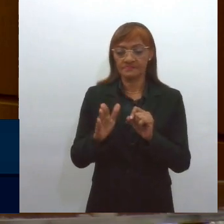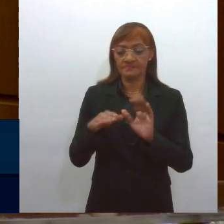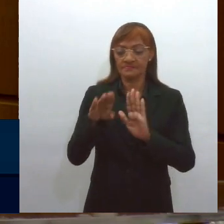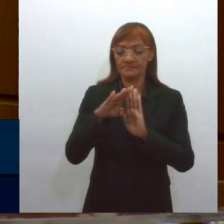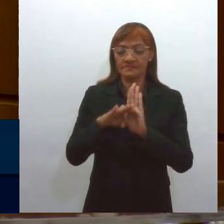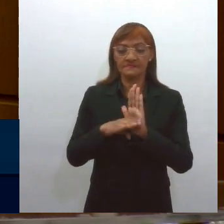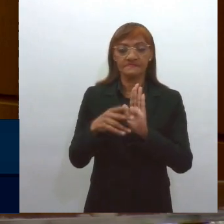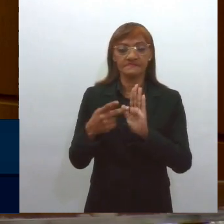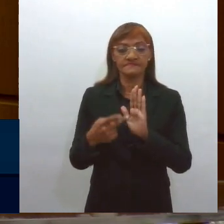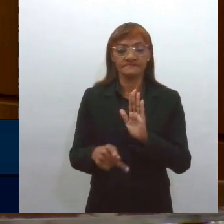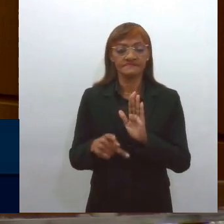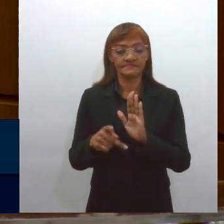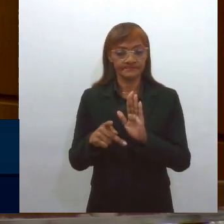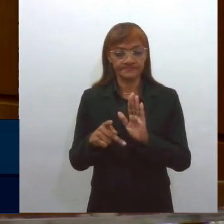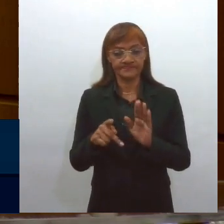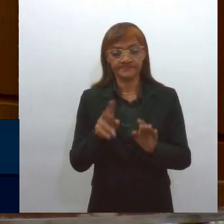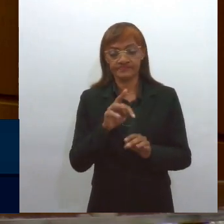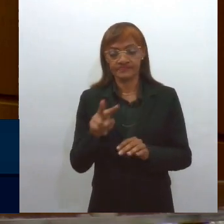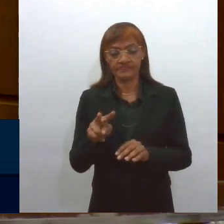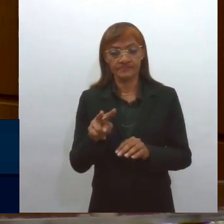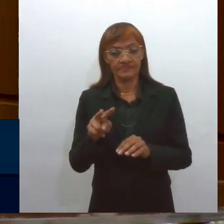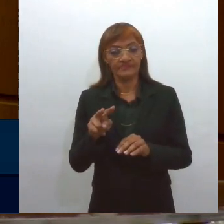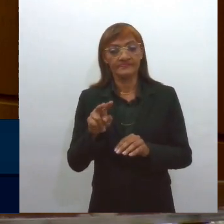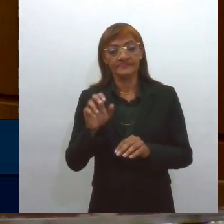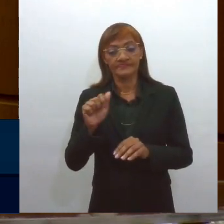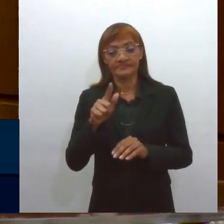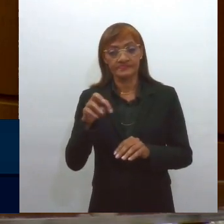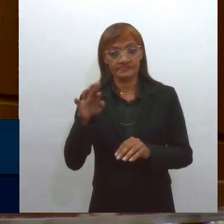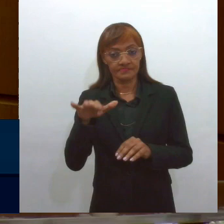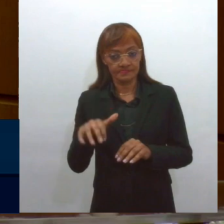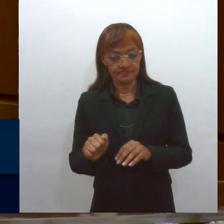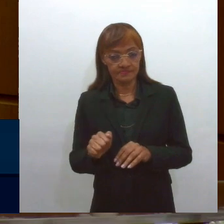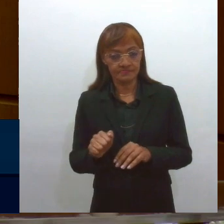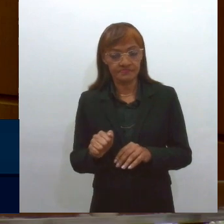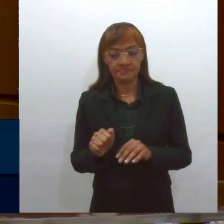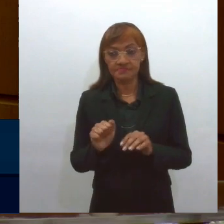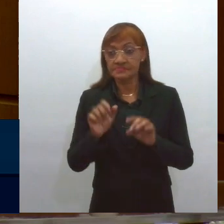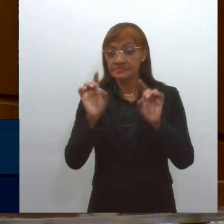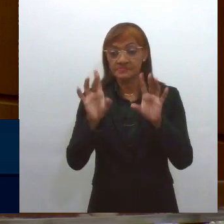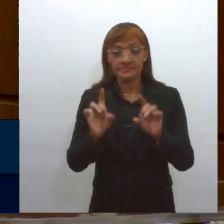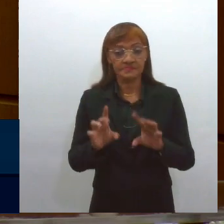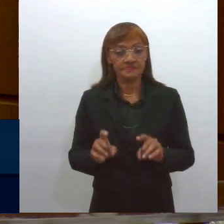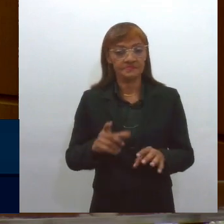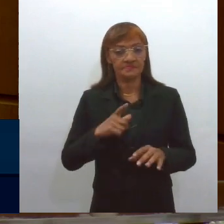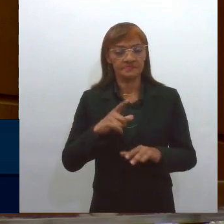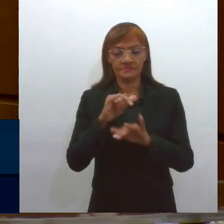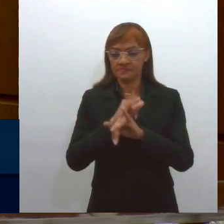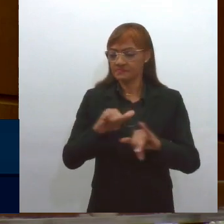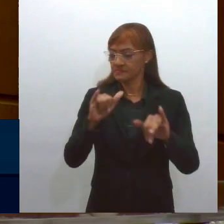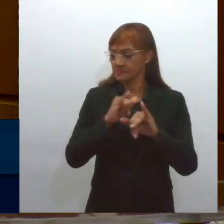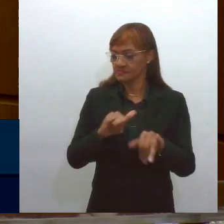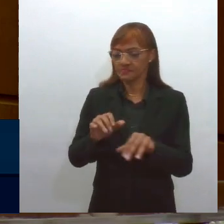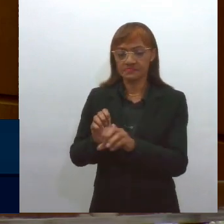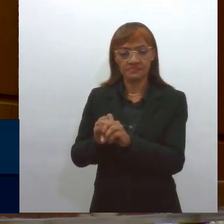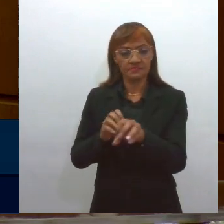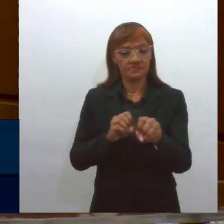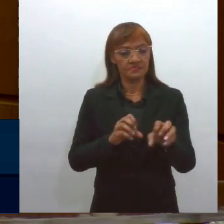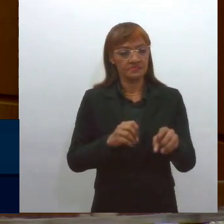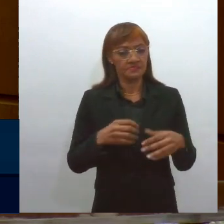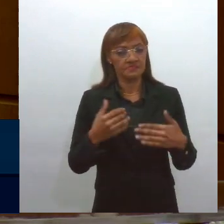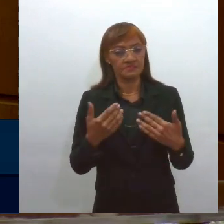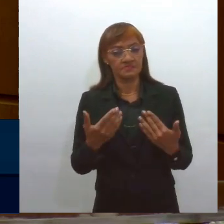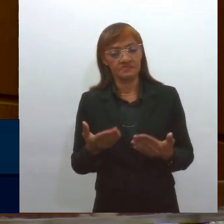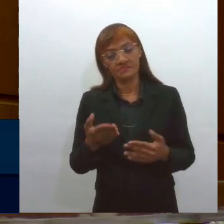recheados de informação construtiva, educativa e, sobretudo, cidadã,